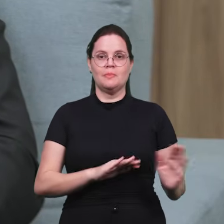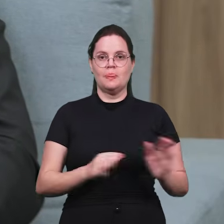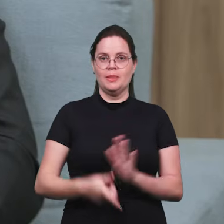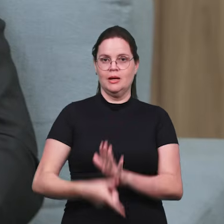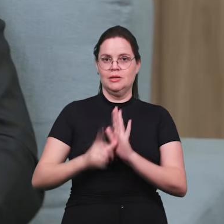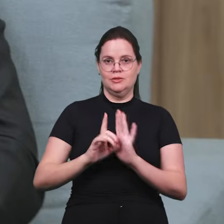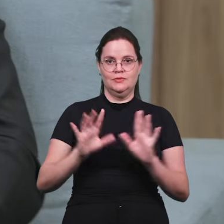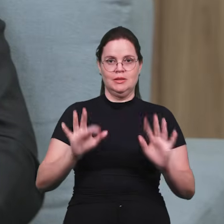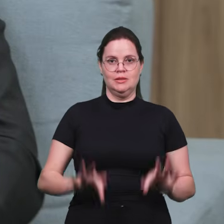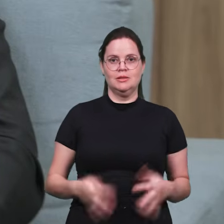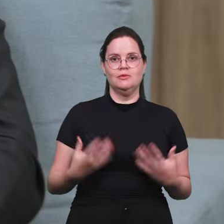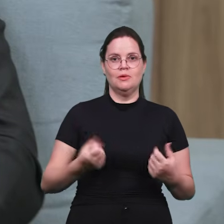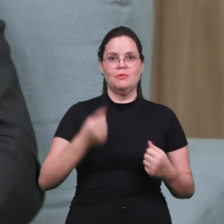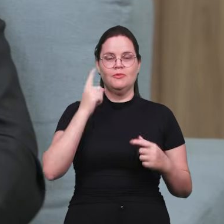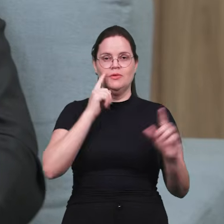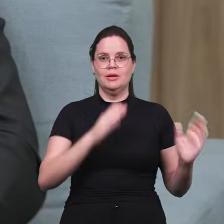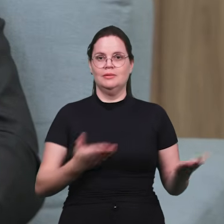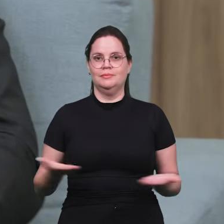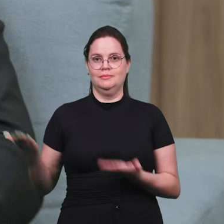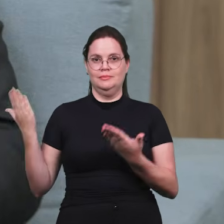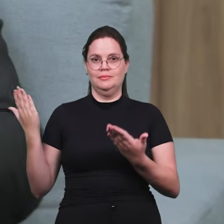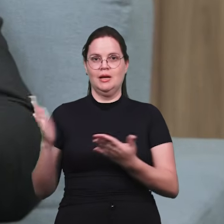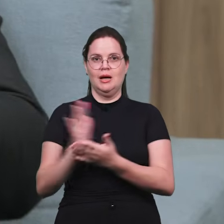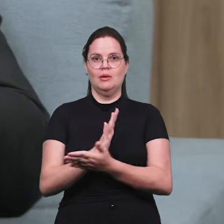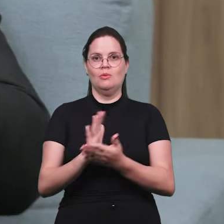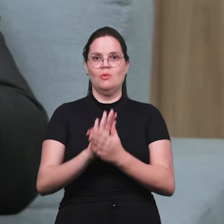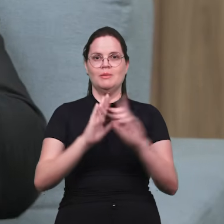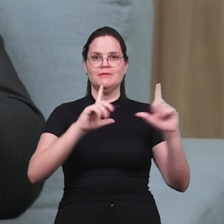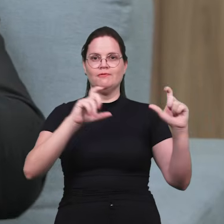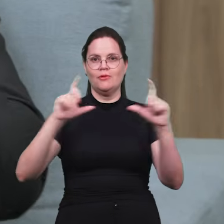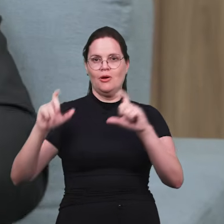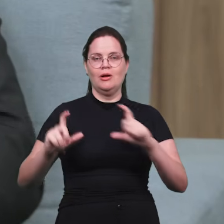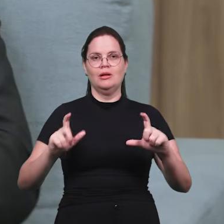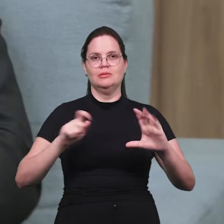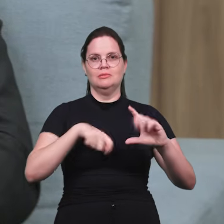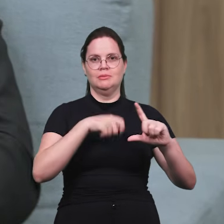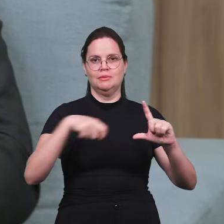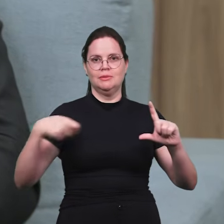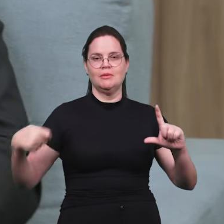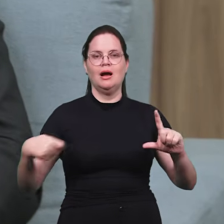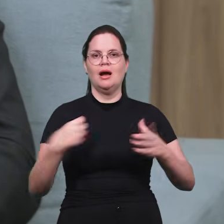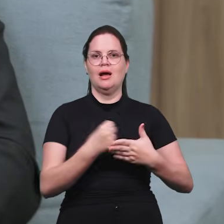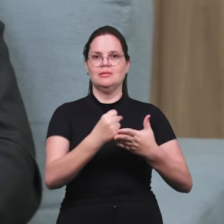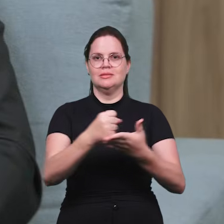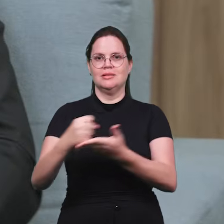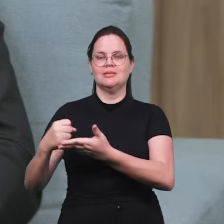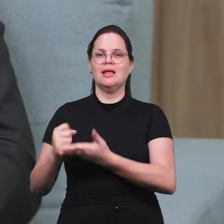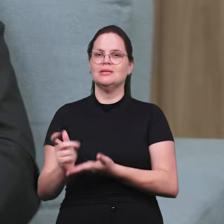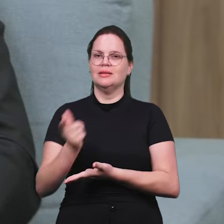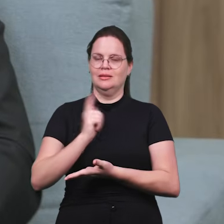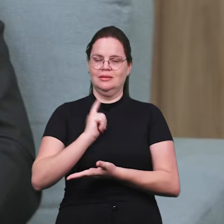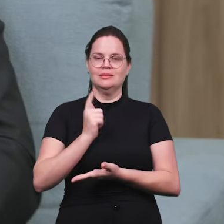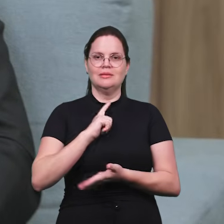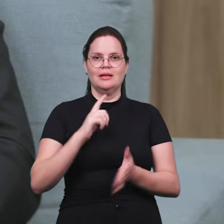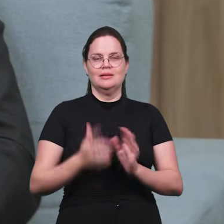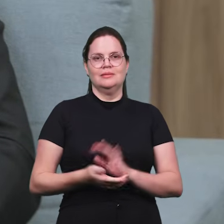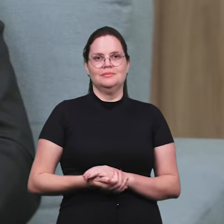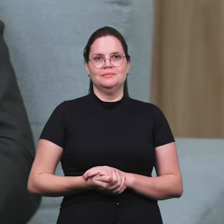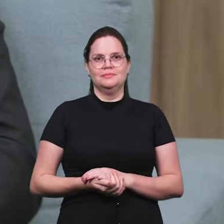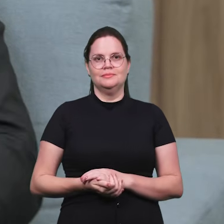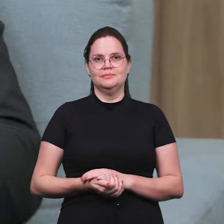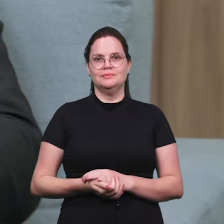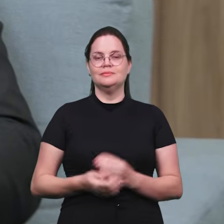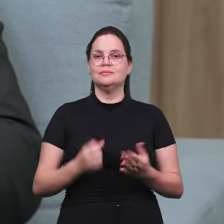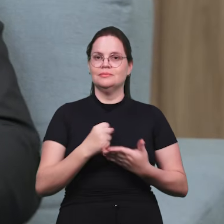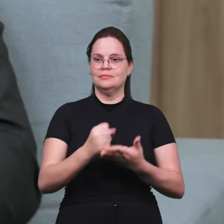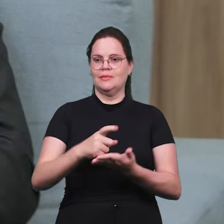de encerrar, nós vamos exibir aqui algumas imagens de assistências que são dadas